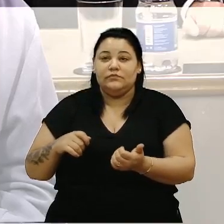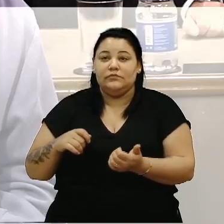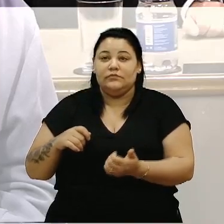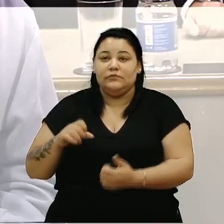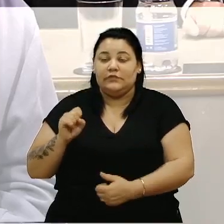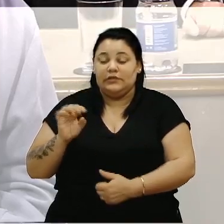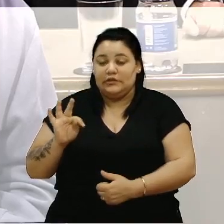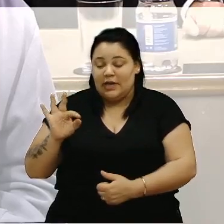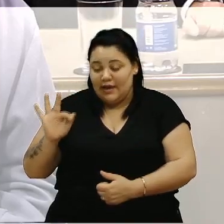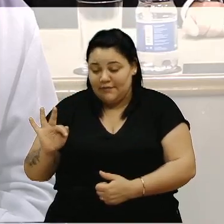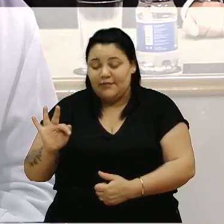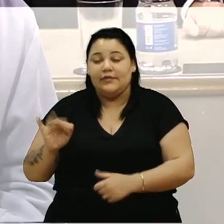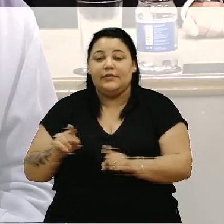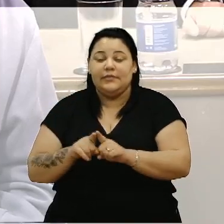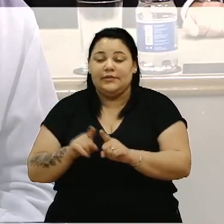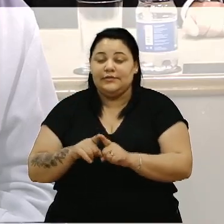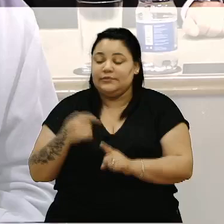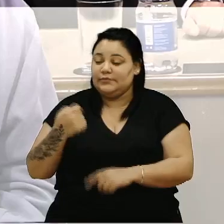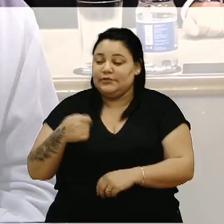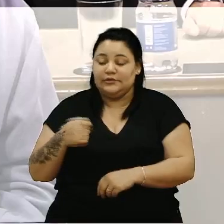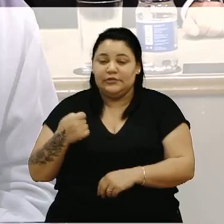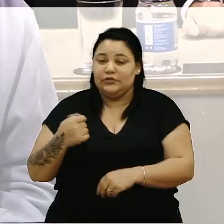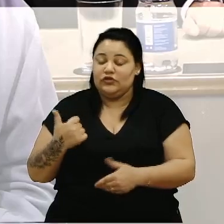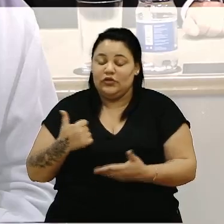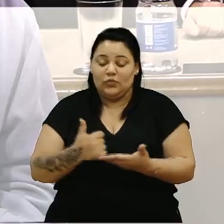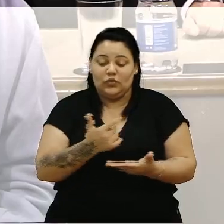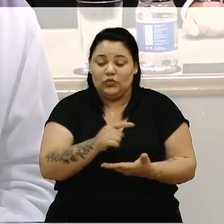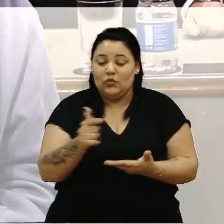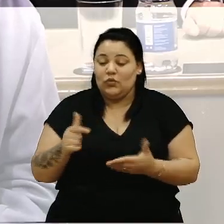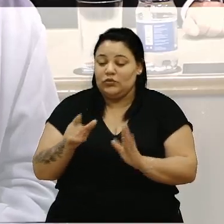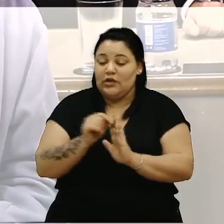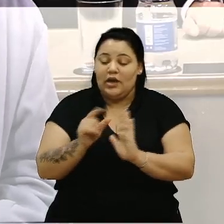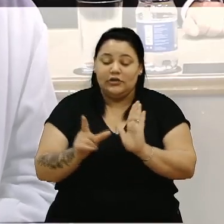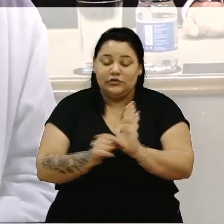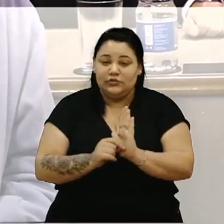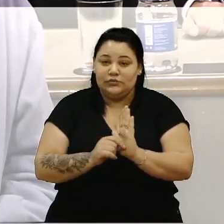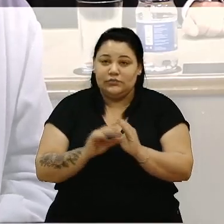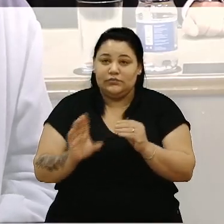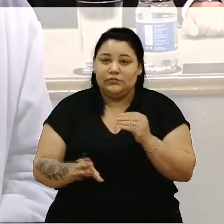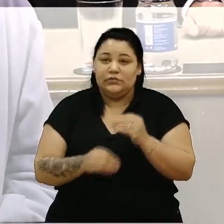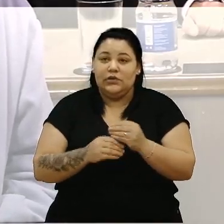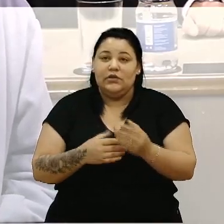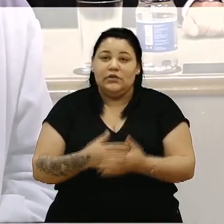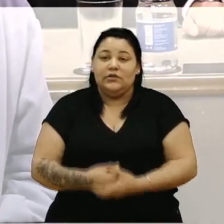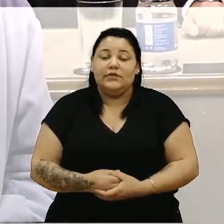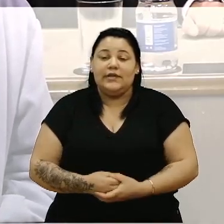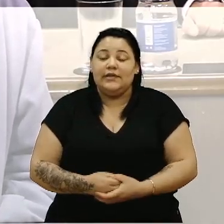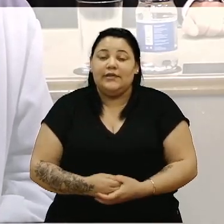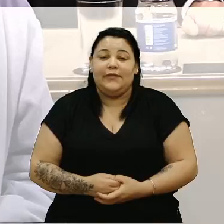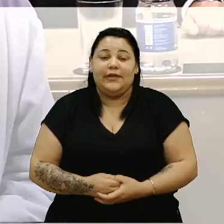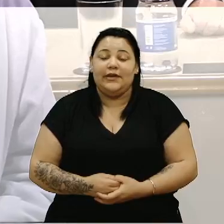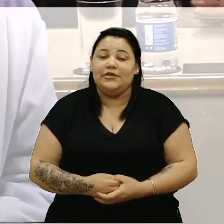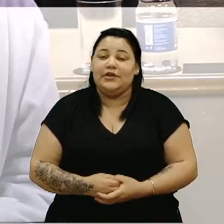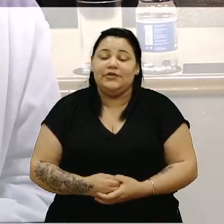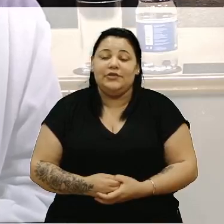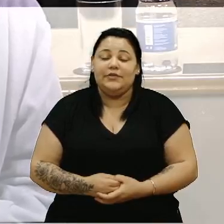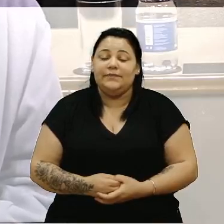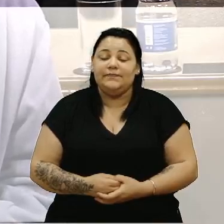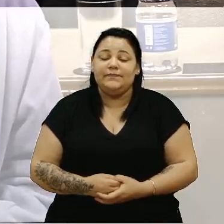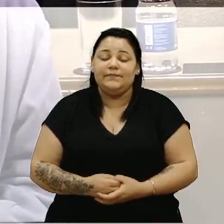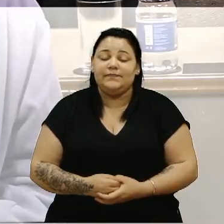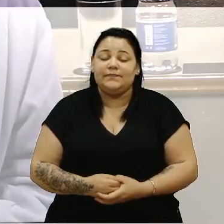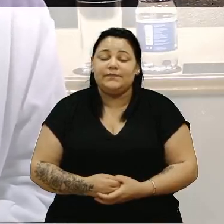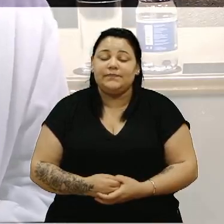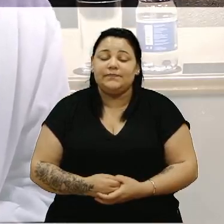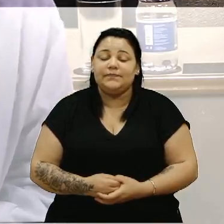não necessitando de supressão de outros artigos propositores. Caxias do Sul, 17 de junho de